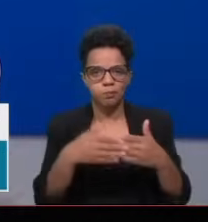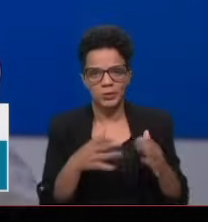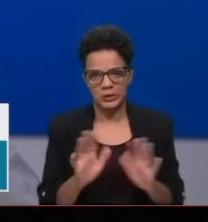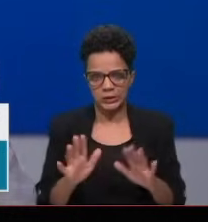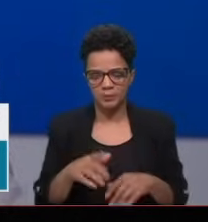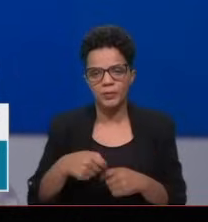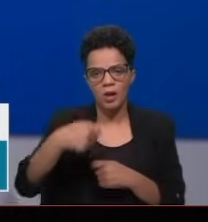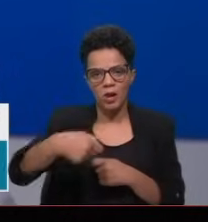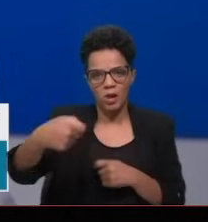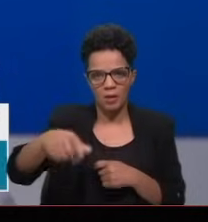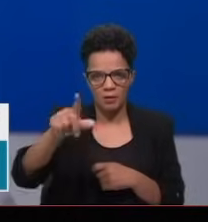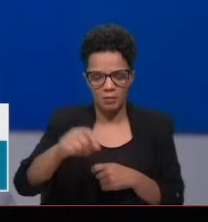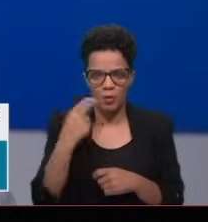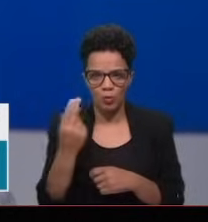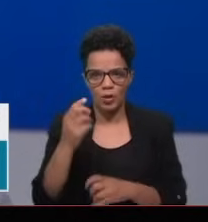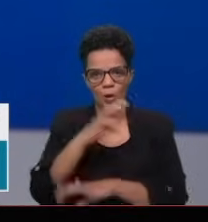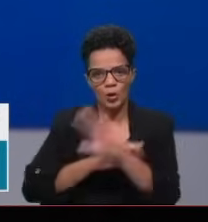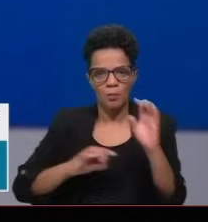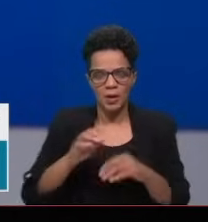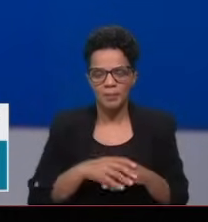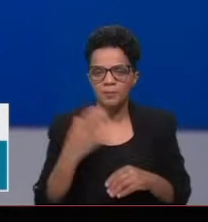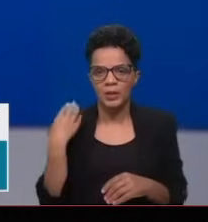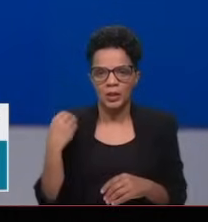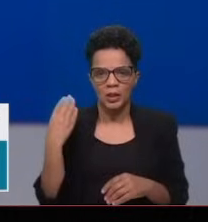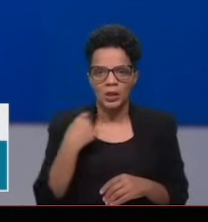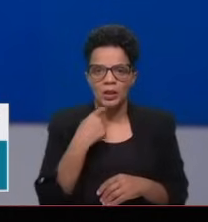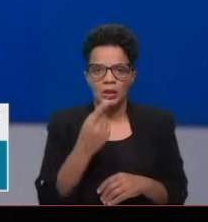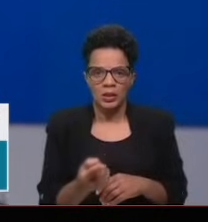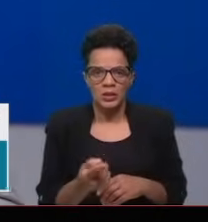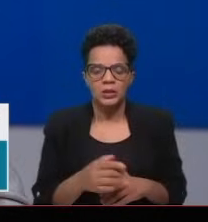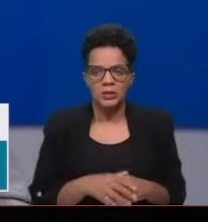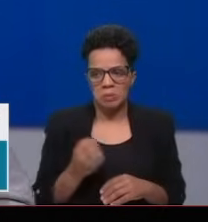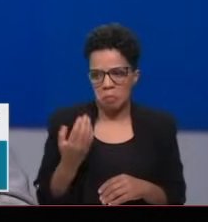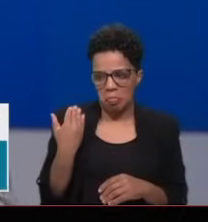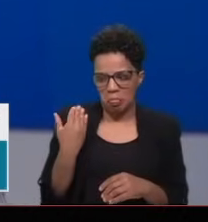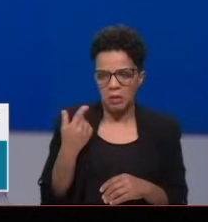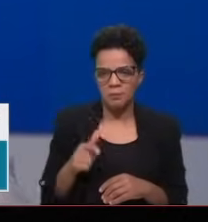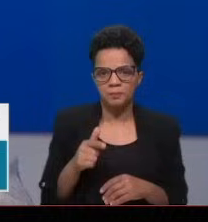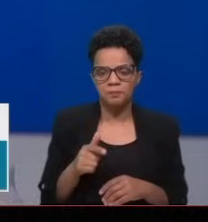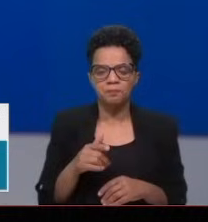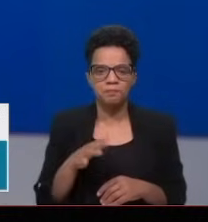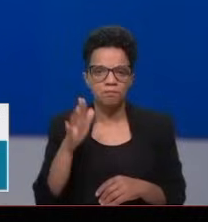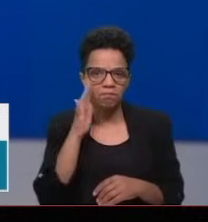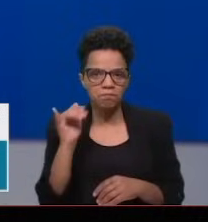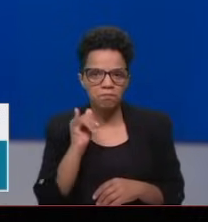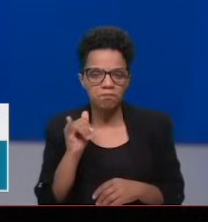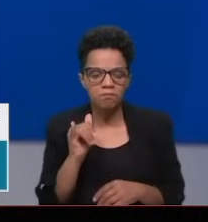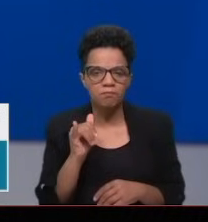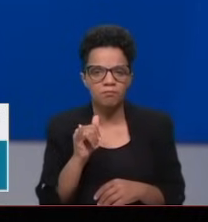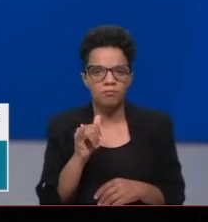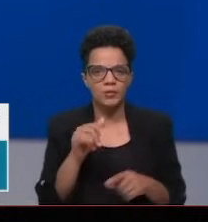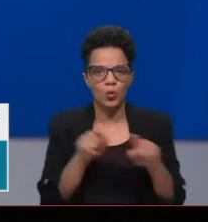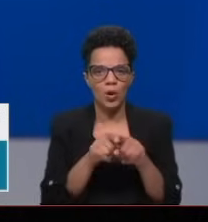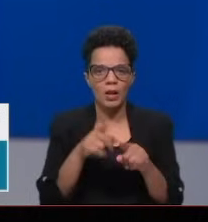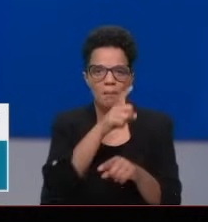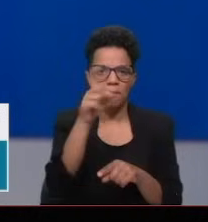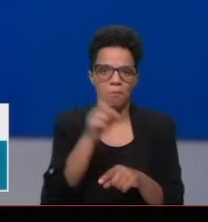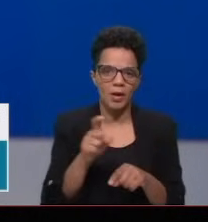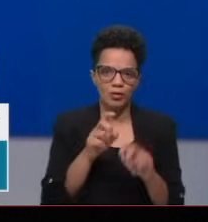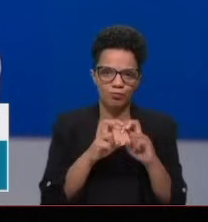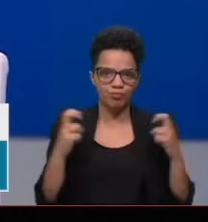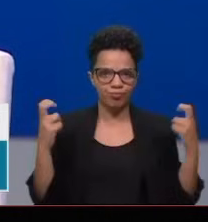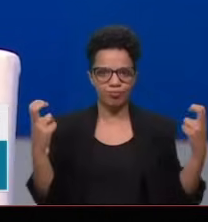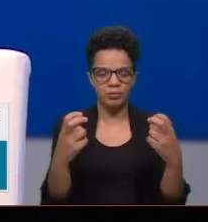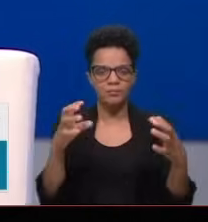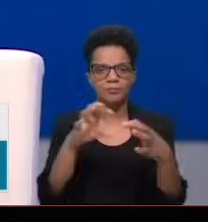alargamento também da União Europeia a Catarina Martins a Catarina disse há muito tempo que ainda não se tentou realizar uma verdadeira conferência de paz desde logo